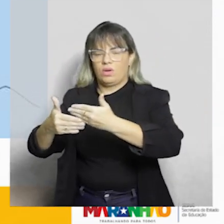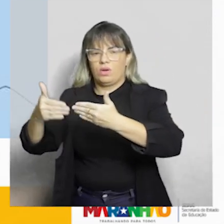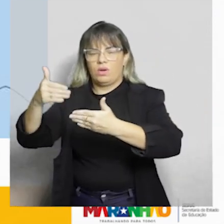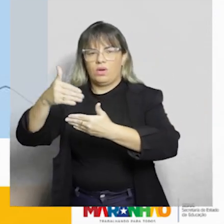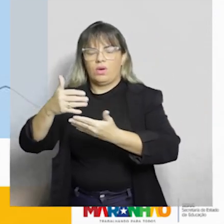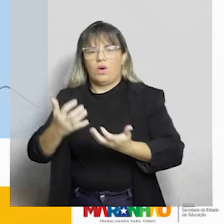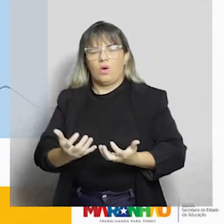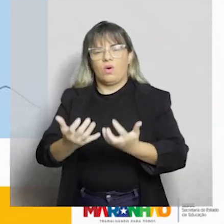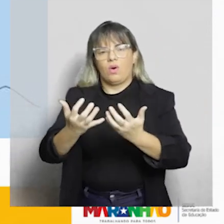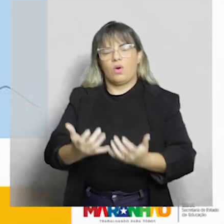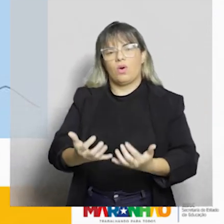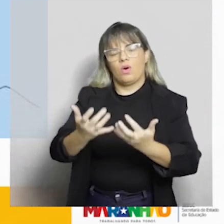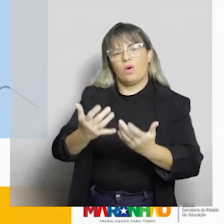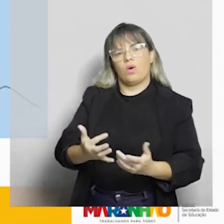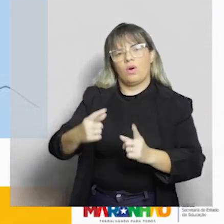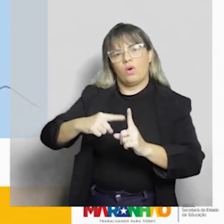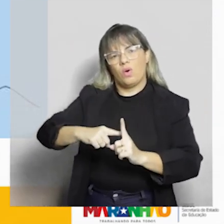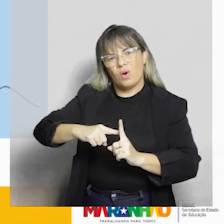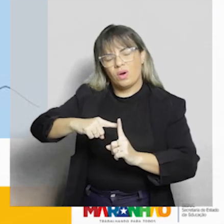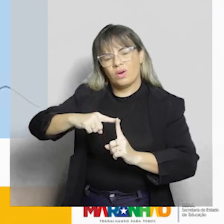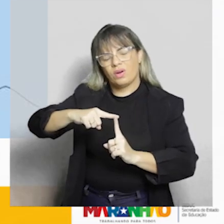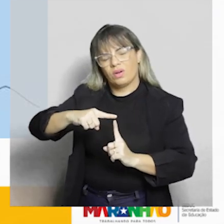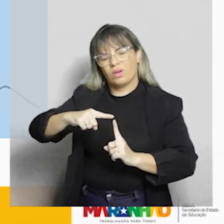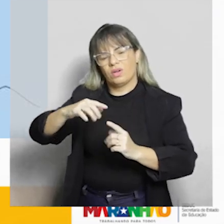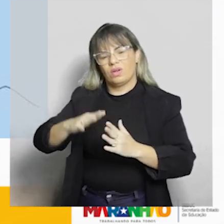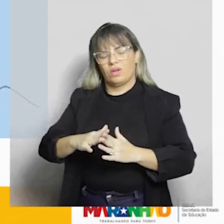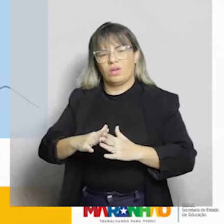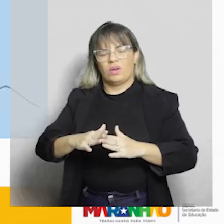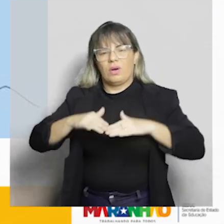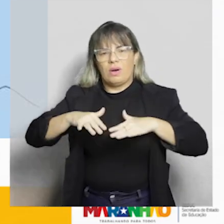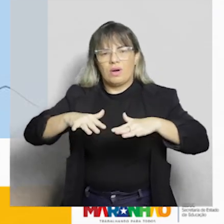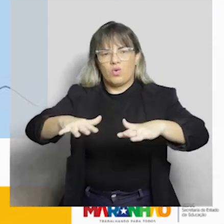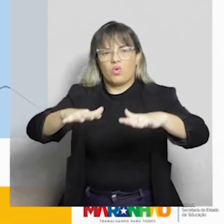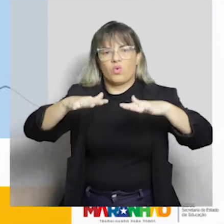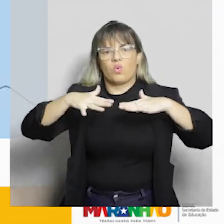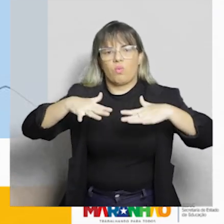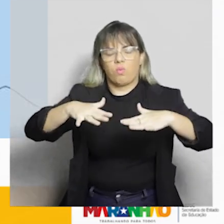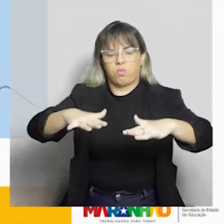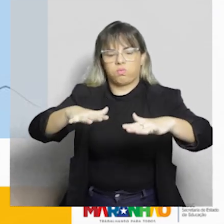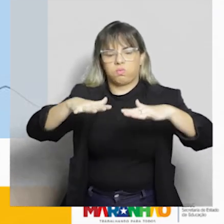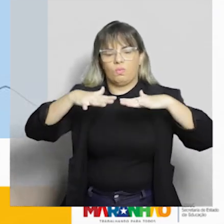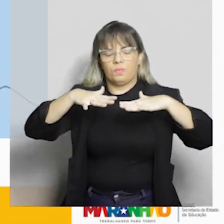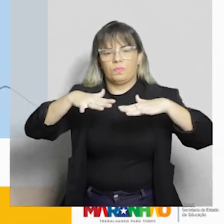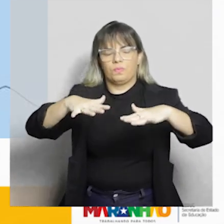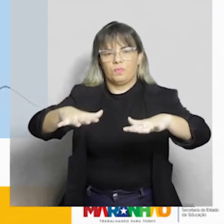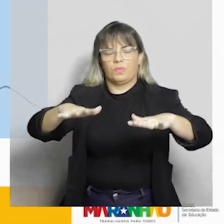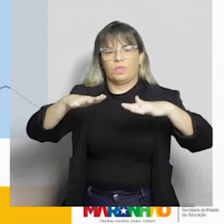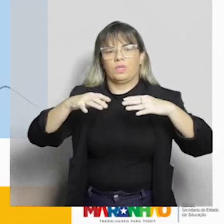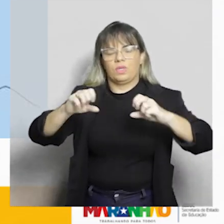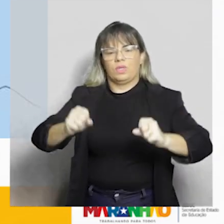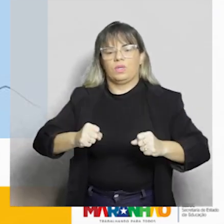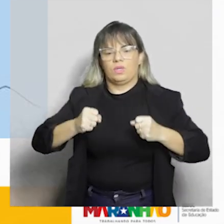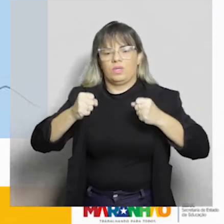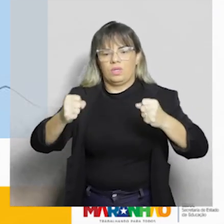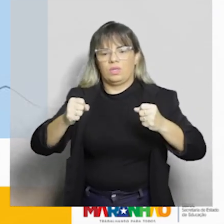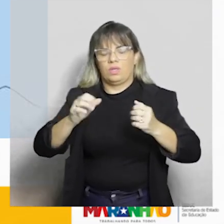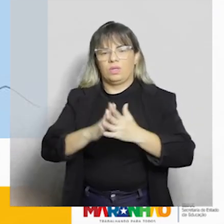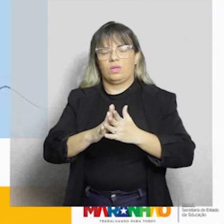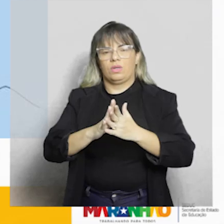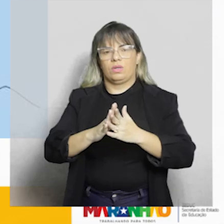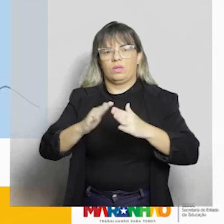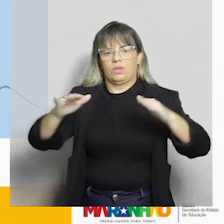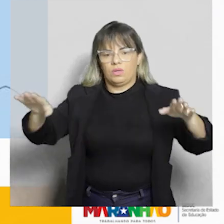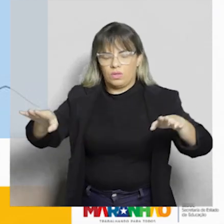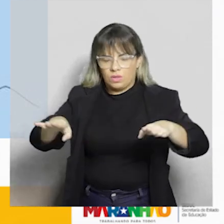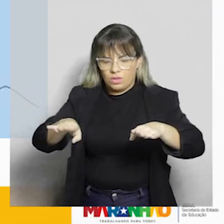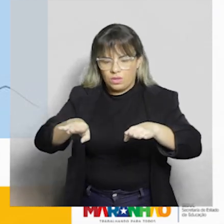alta pressão e temperatura. E devido a isso, essas placas elas vão se movimentando. Tá? Elas podem, inclusive, se encontrar, gerando,